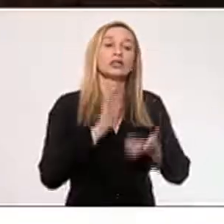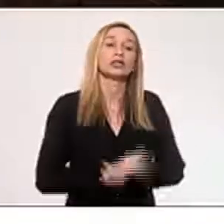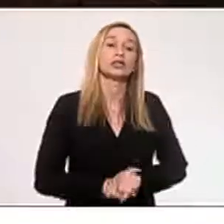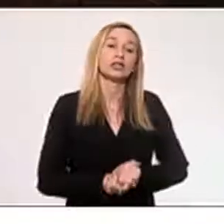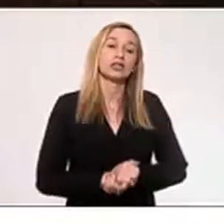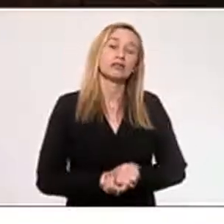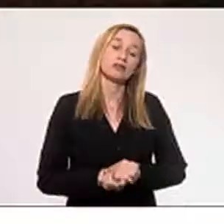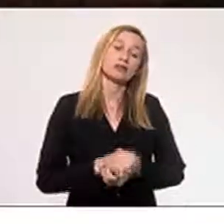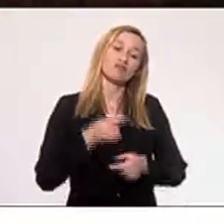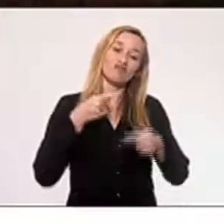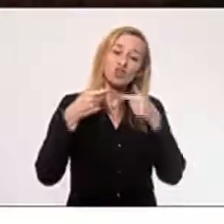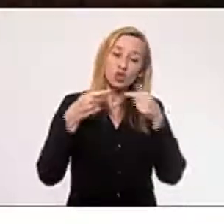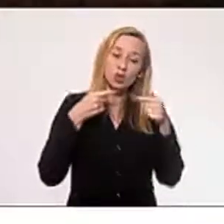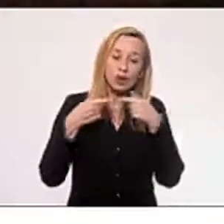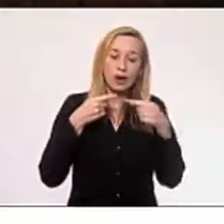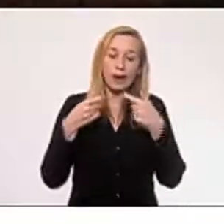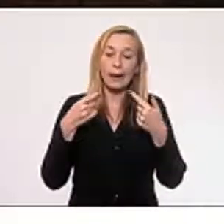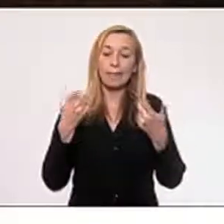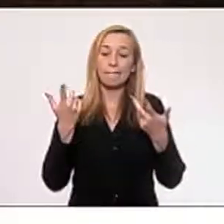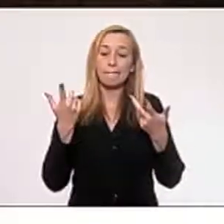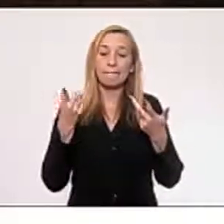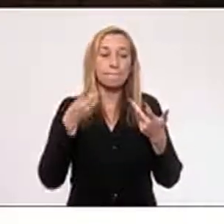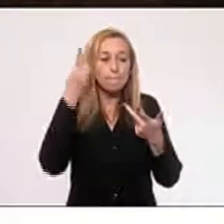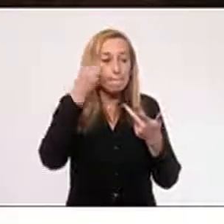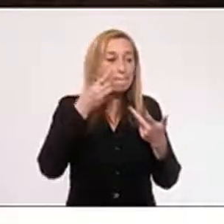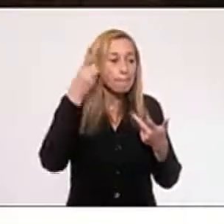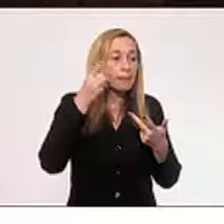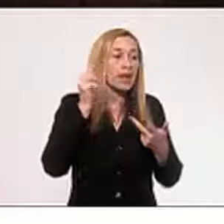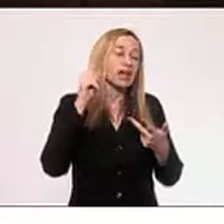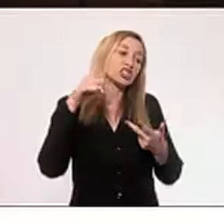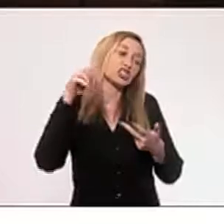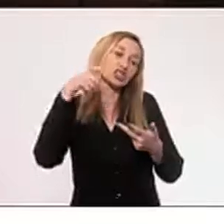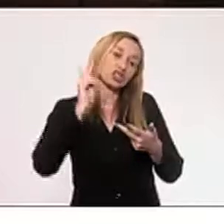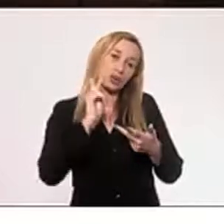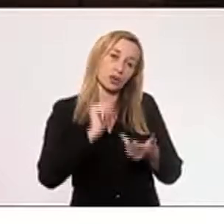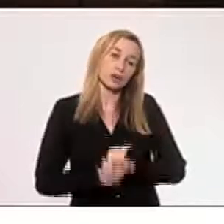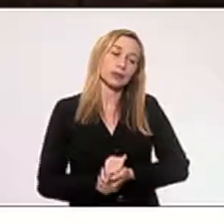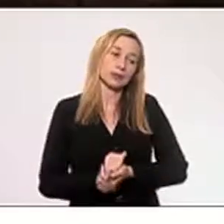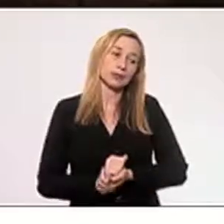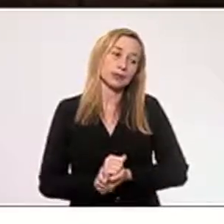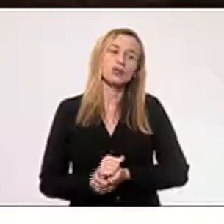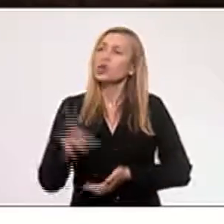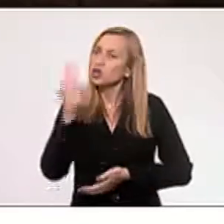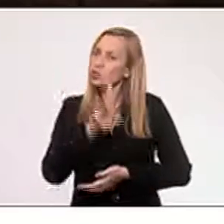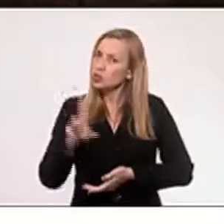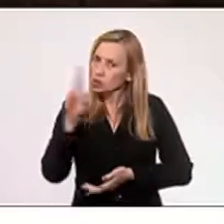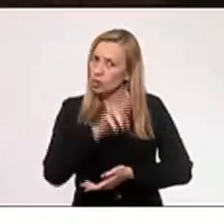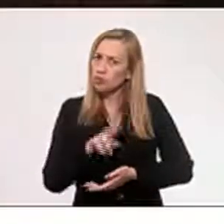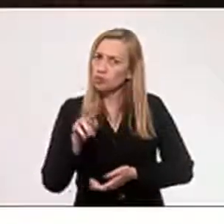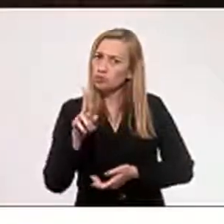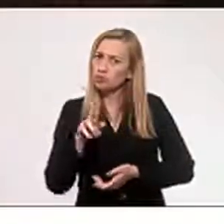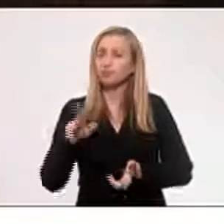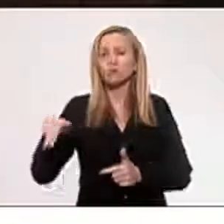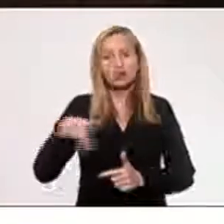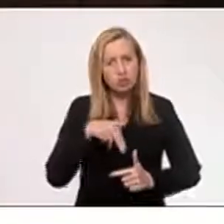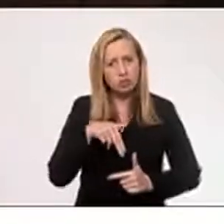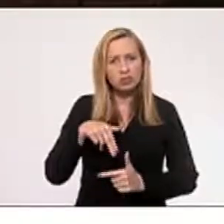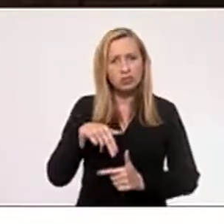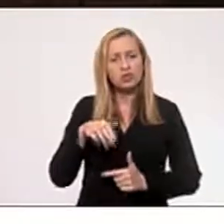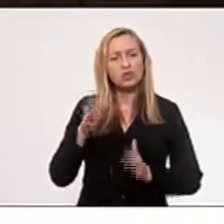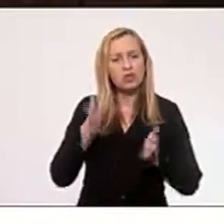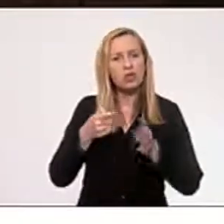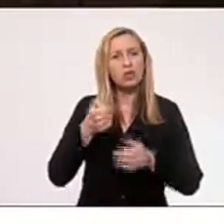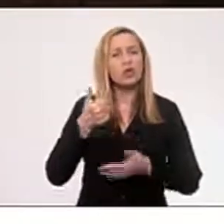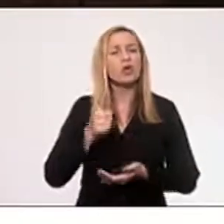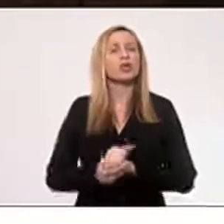aqui dialogar com o deputado Alexandre Knoploch, que usou desta tribuna agora há pouco. E